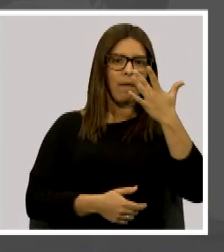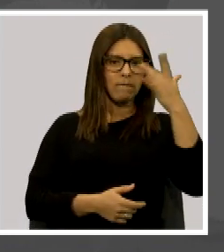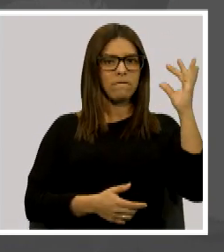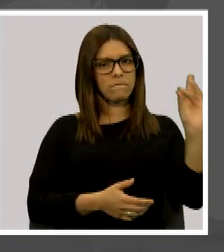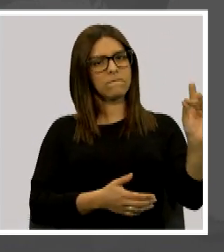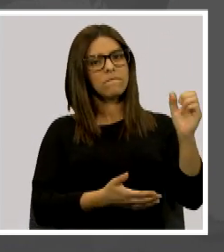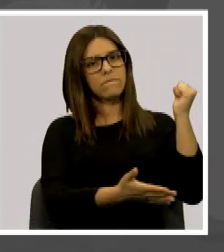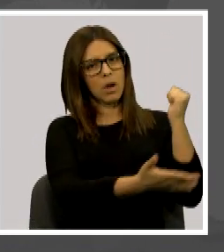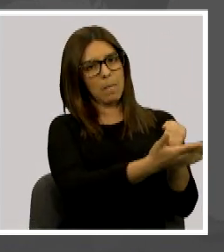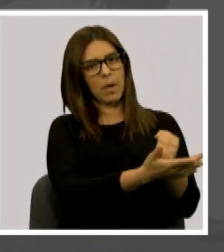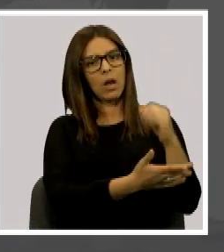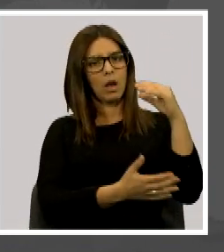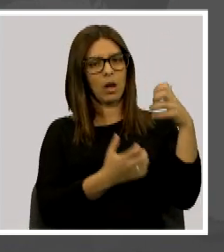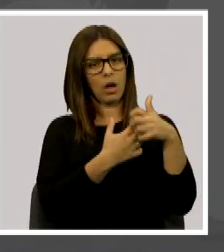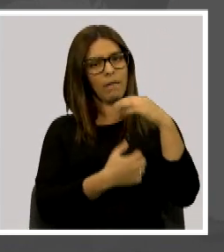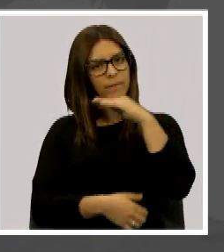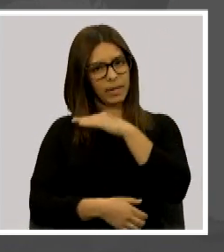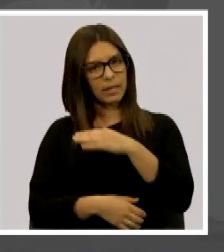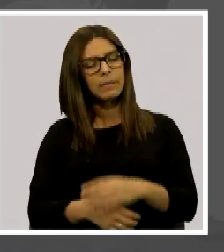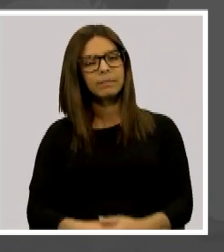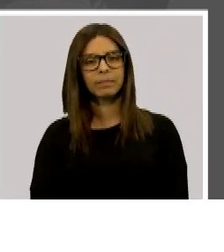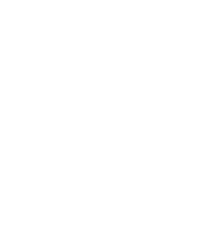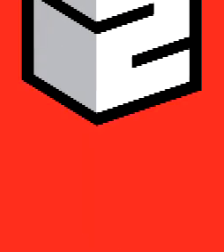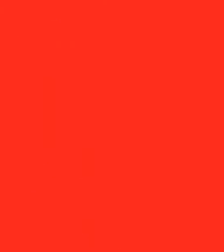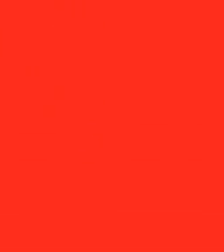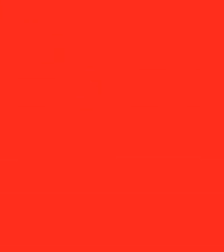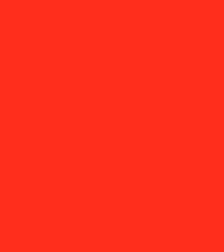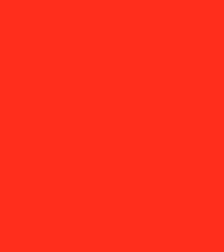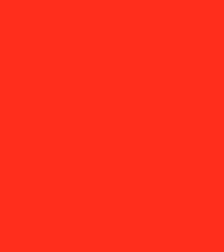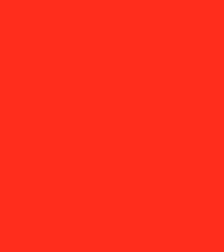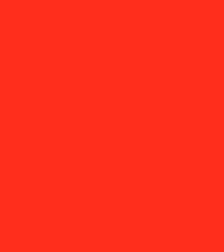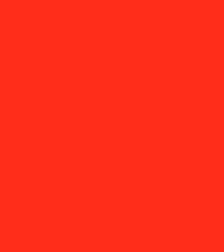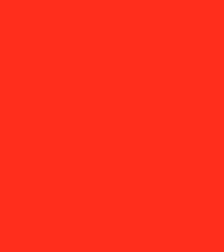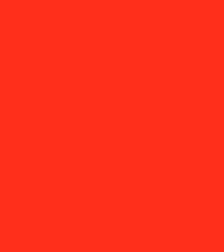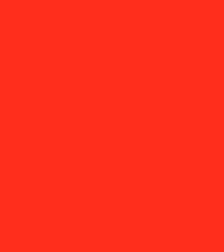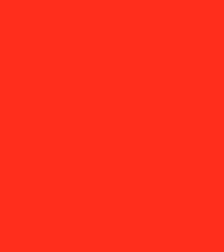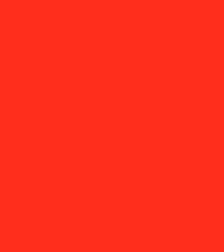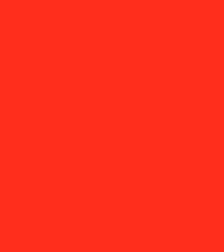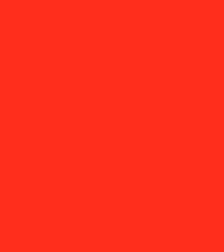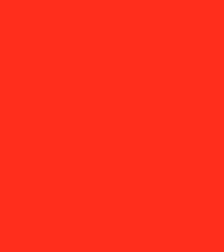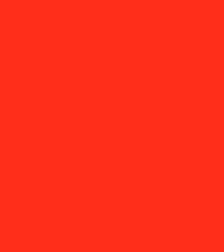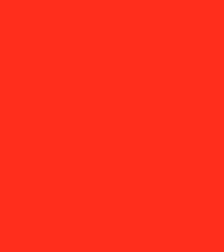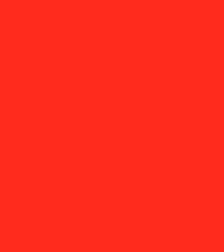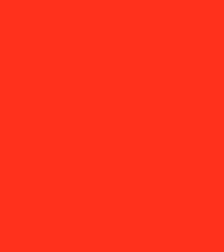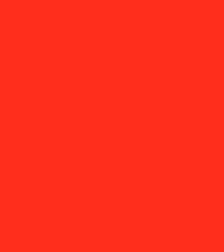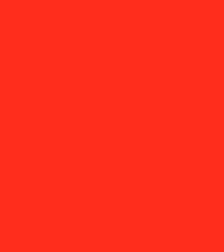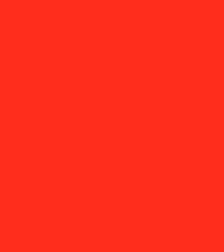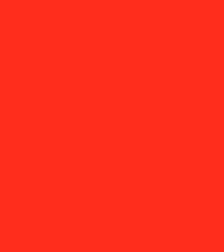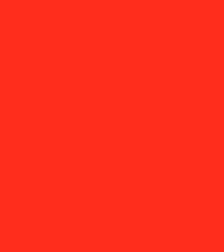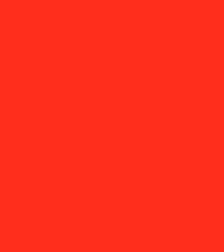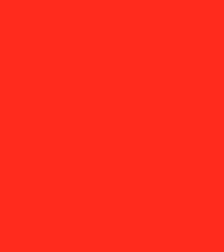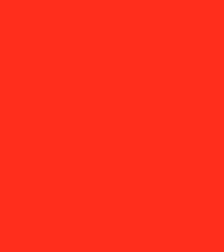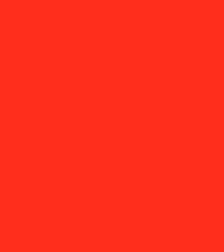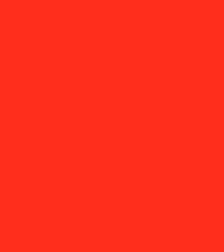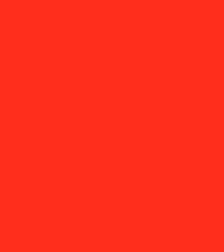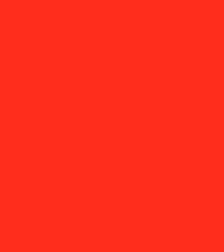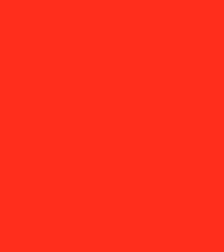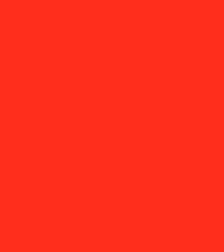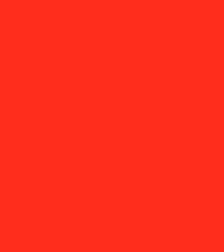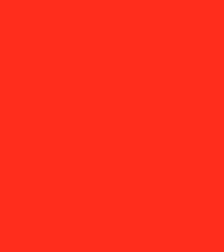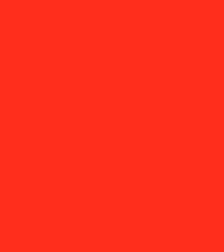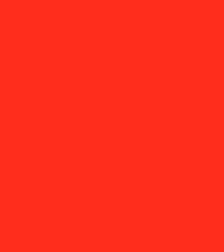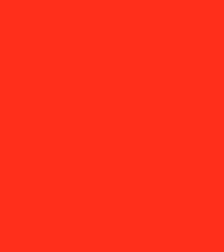dois países abriram portas. Mas a mudança não foi tão longe como se esperava. Em 2017, Barack Obama deixou o poder. O novo